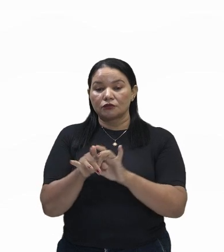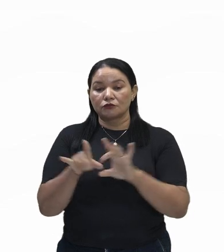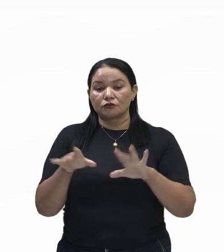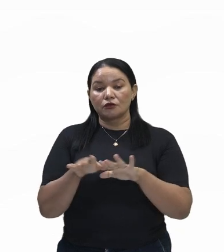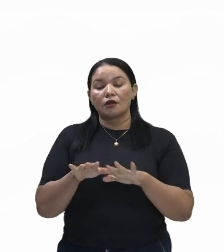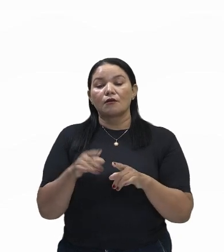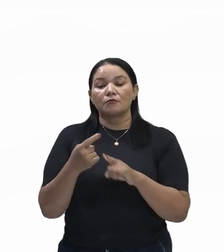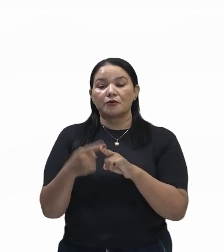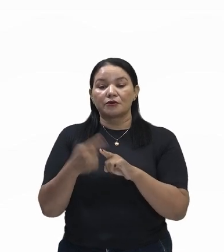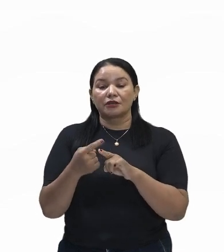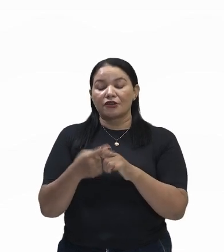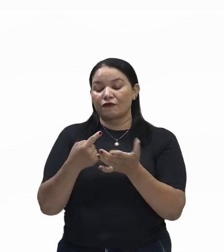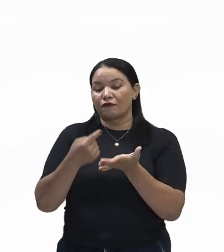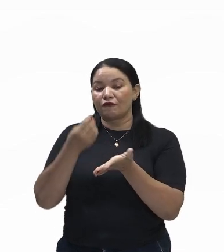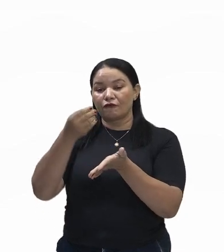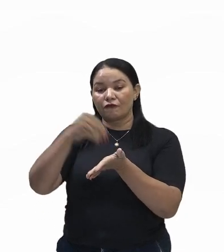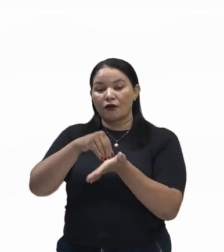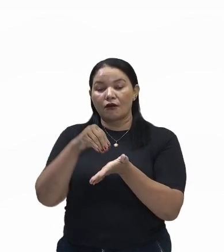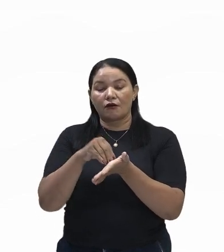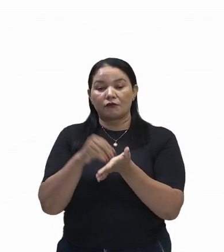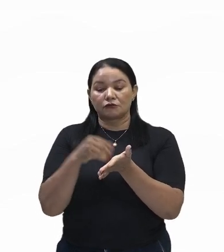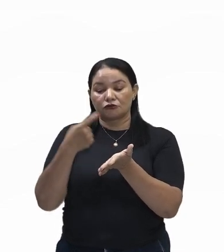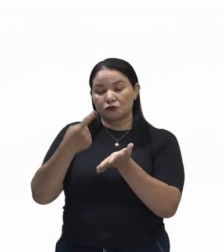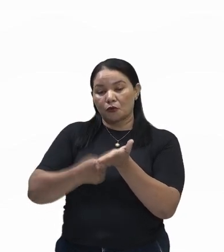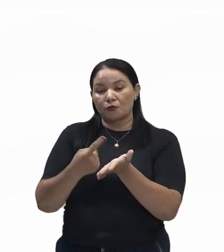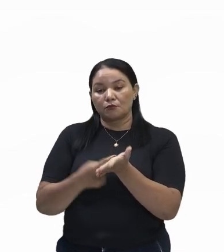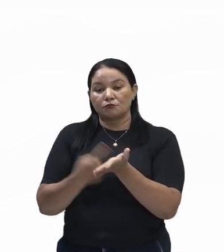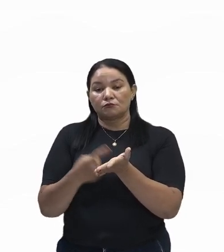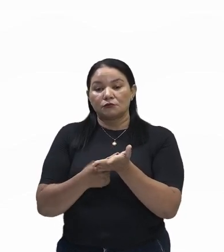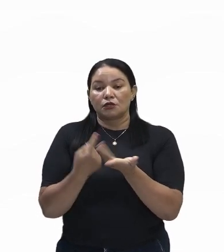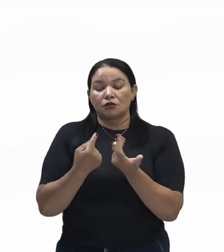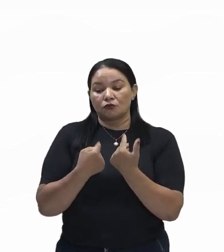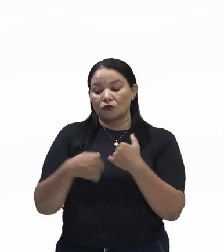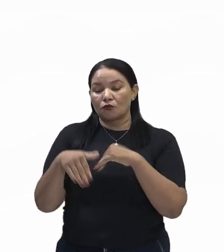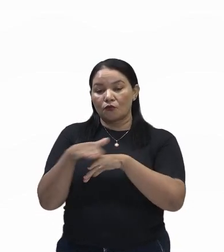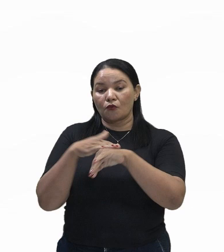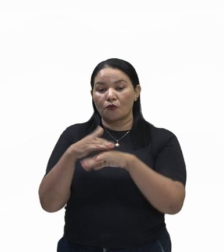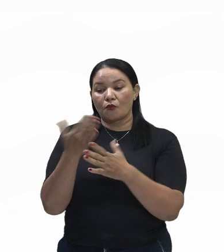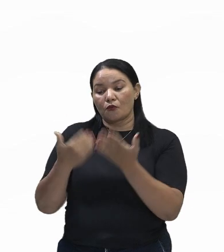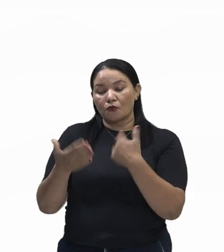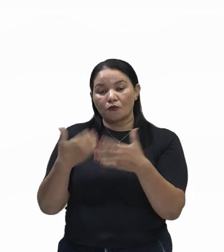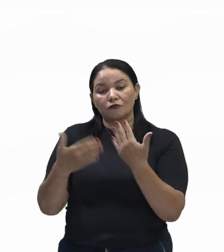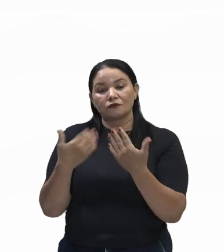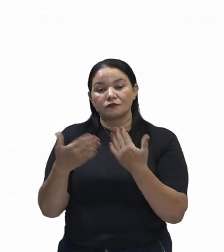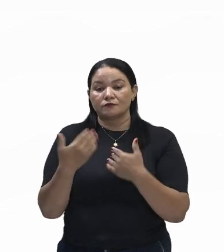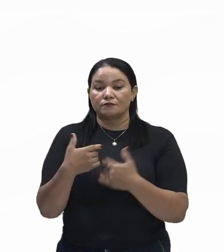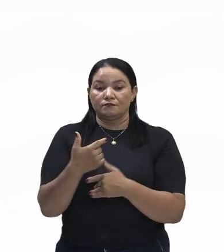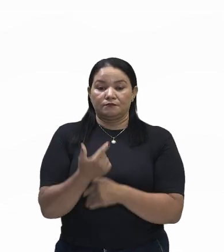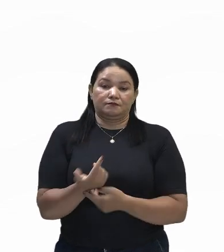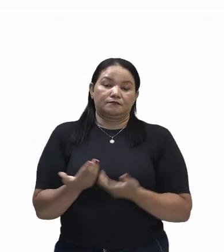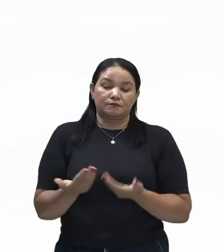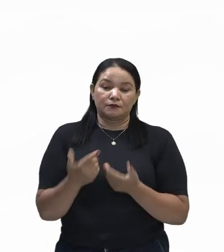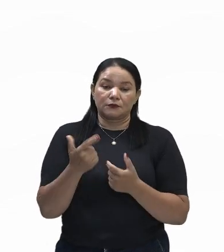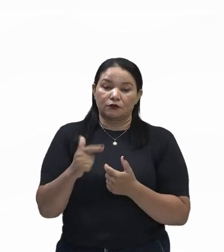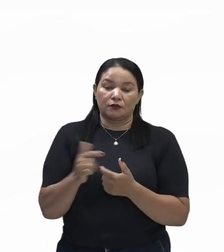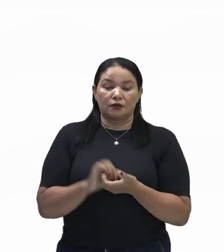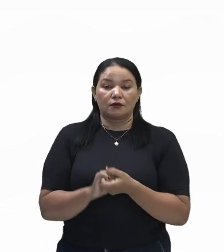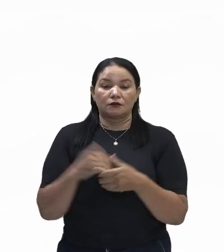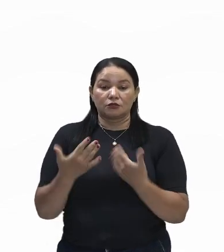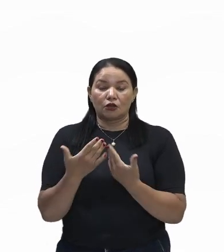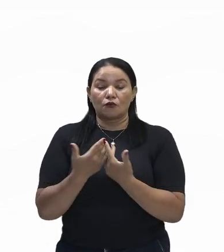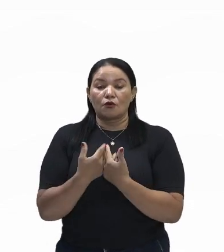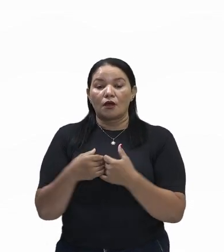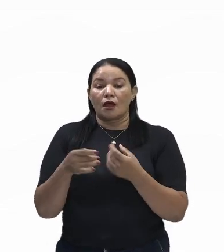falta de comprometimento com o diálogo. Então, a gente tem essa dissolução das dumas e temos